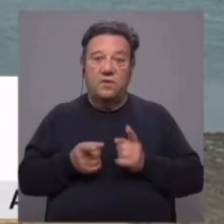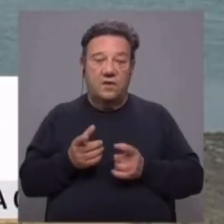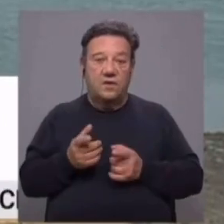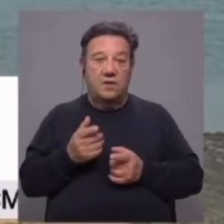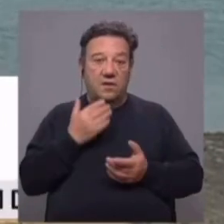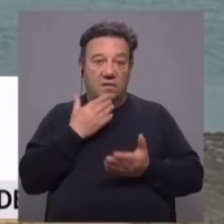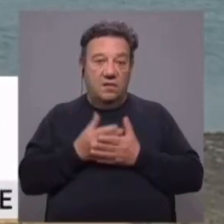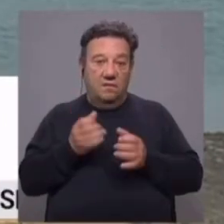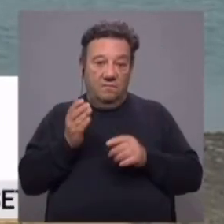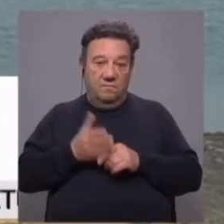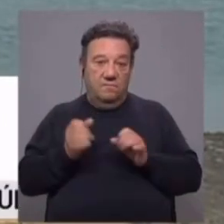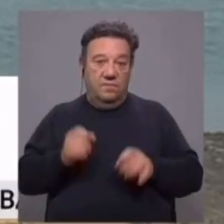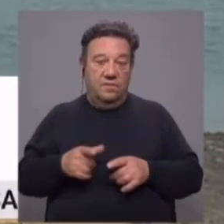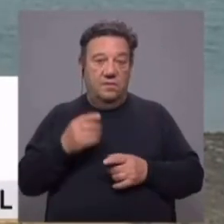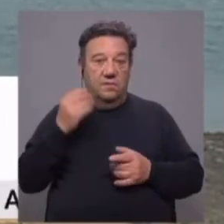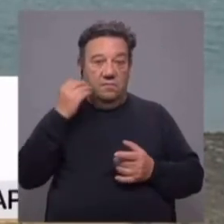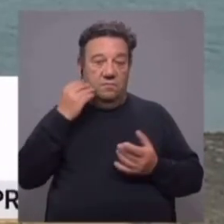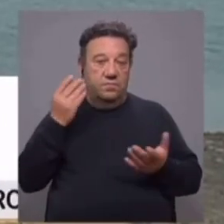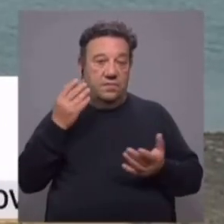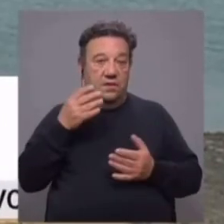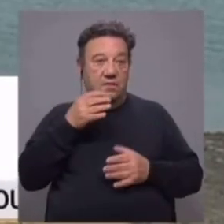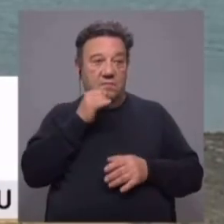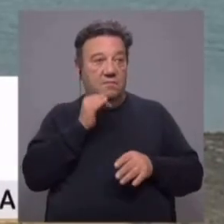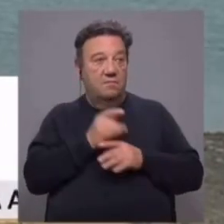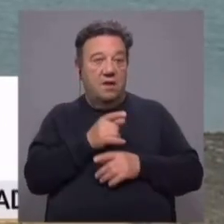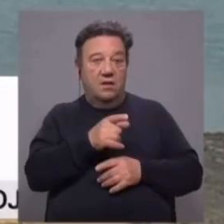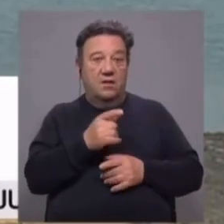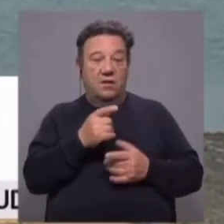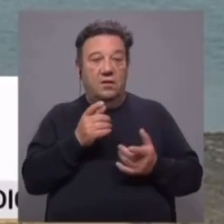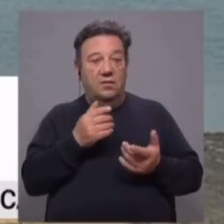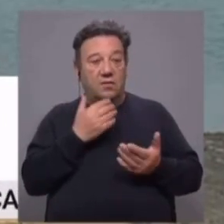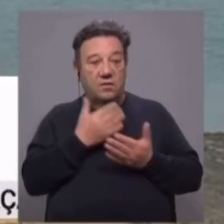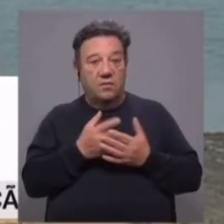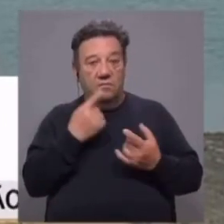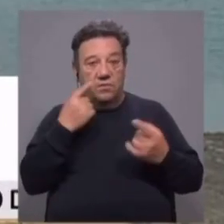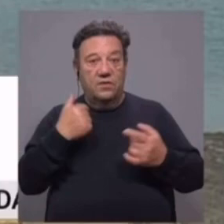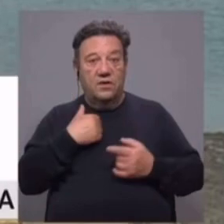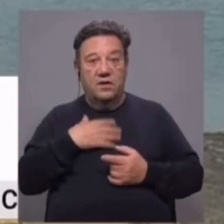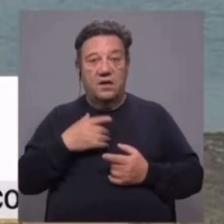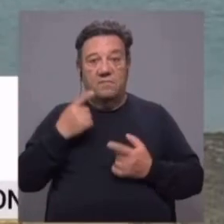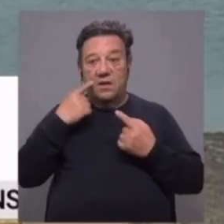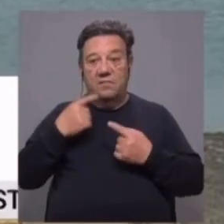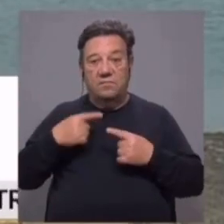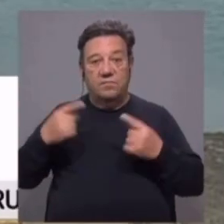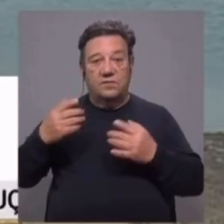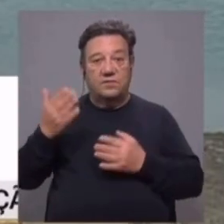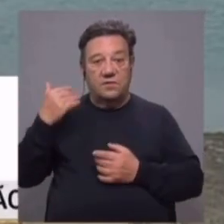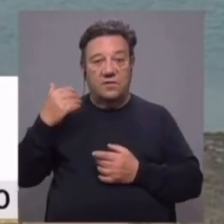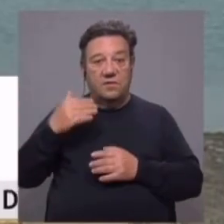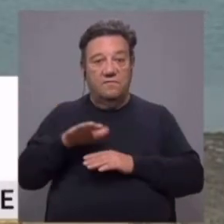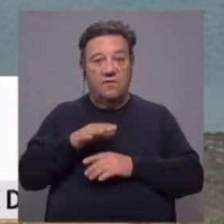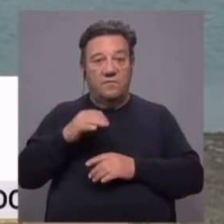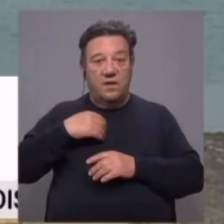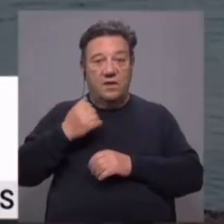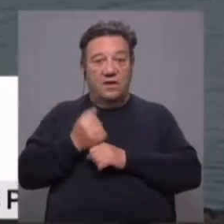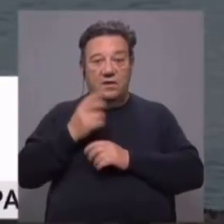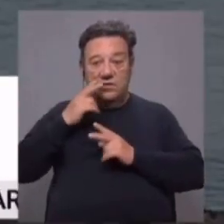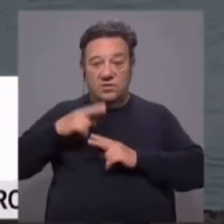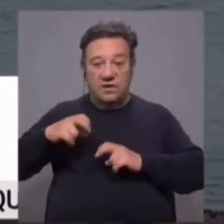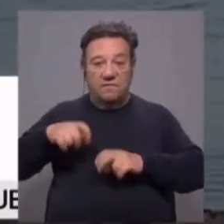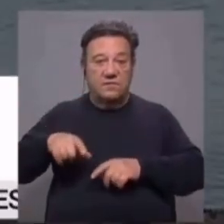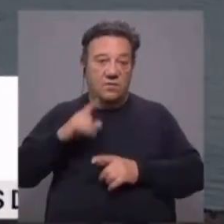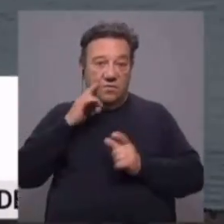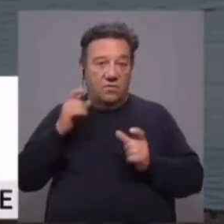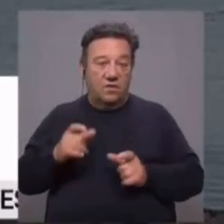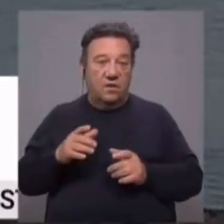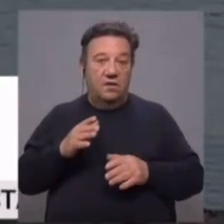Deu-se o caso de, inopinadamente, a natureza ter exposto aquilo que nós queríamos ter exposto numa forma de escavação controlada. Uma